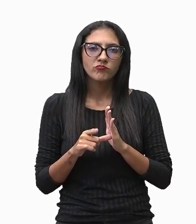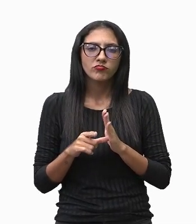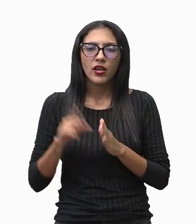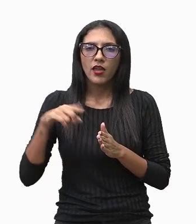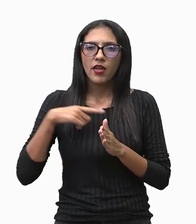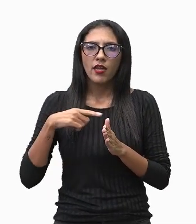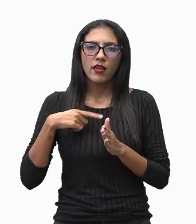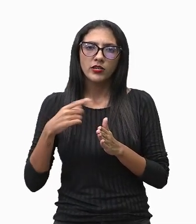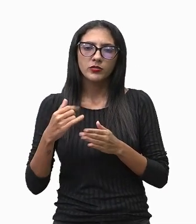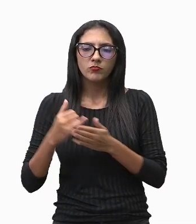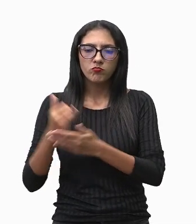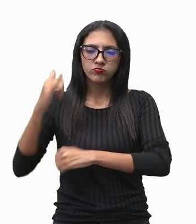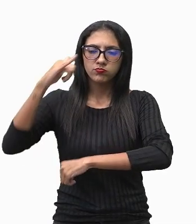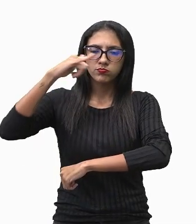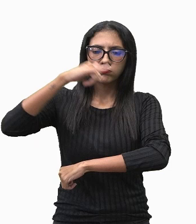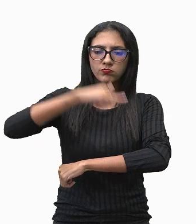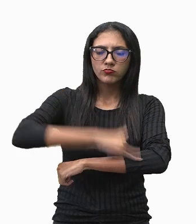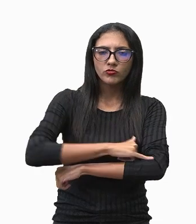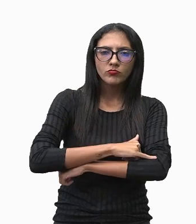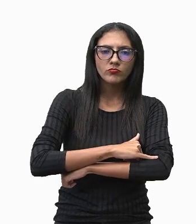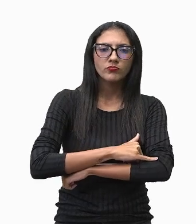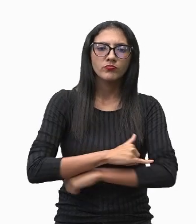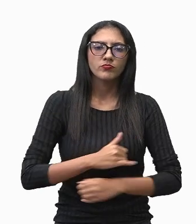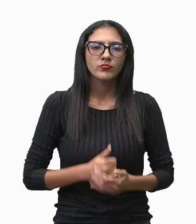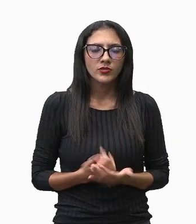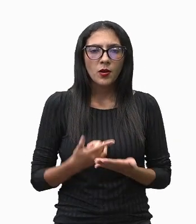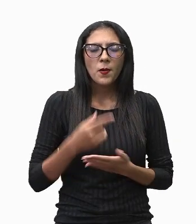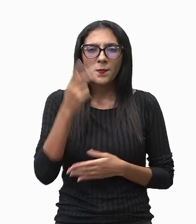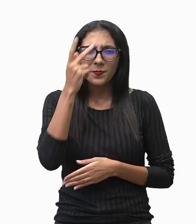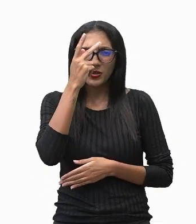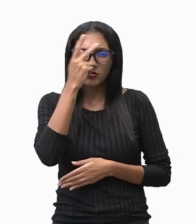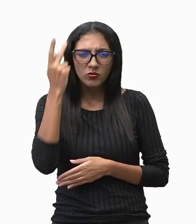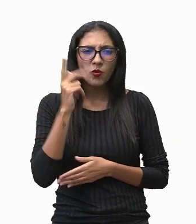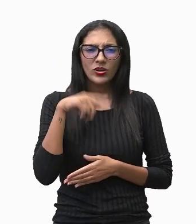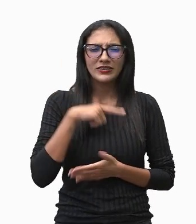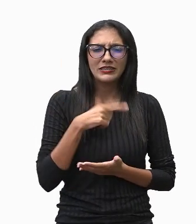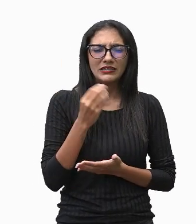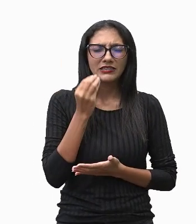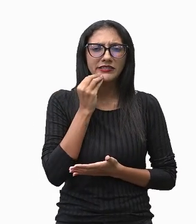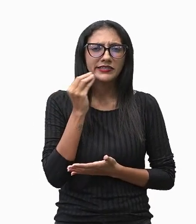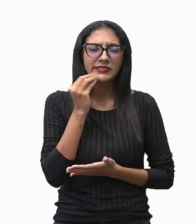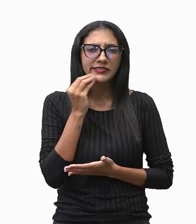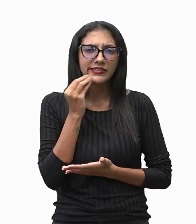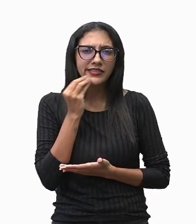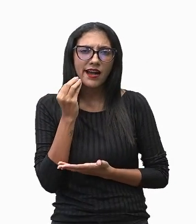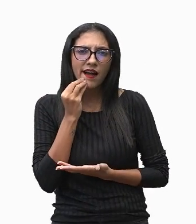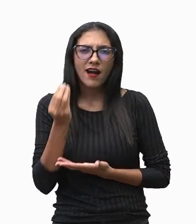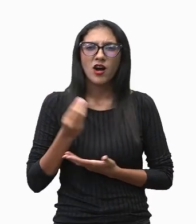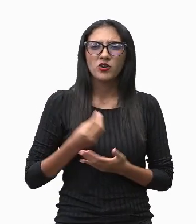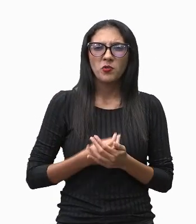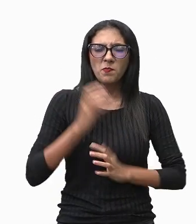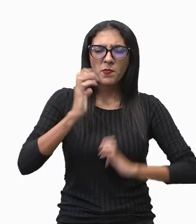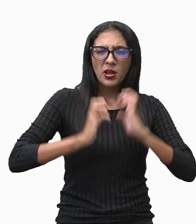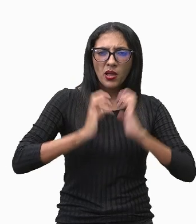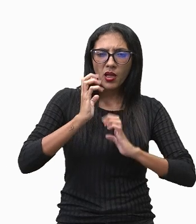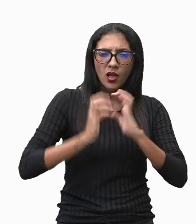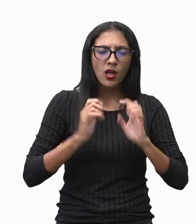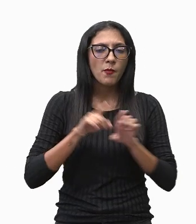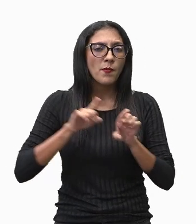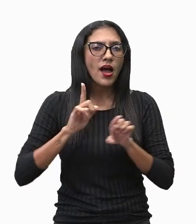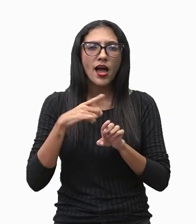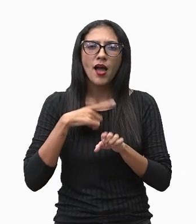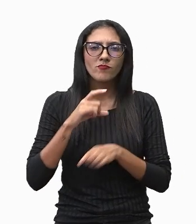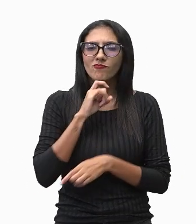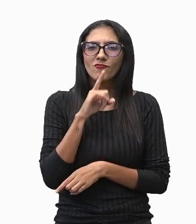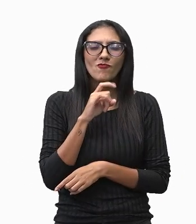na Pensilvânia, e os passageiros eles tentaram retomar o controle dos sequestradores, porém eles não